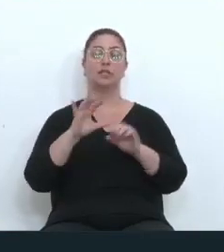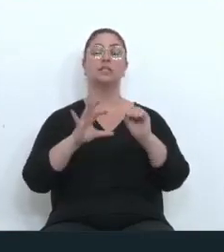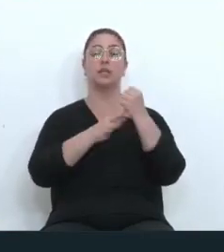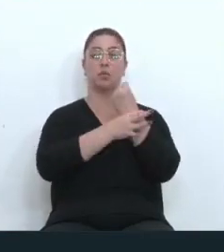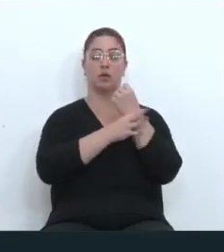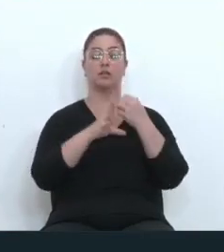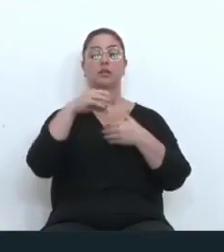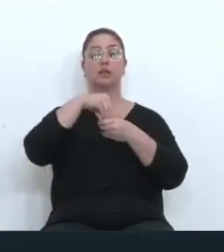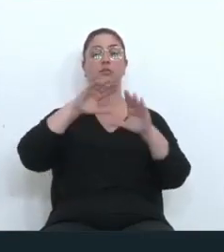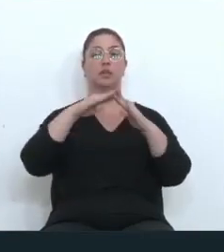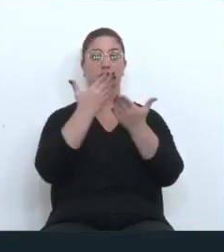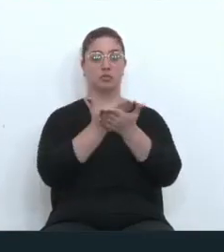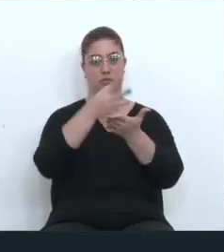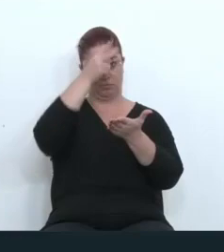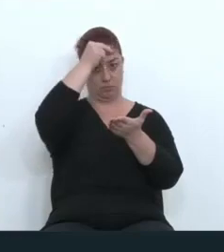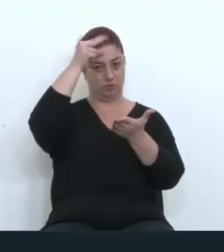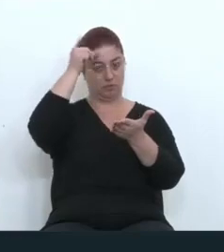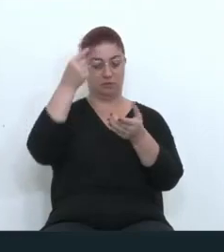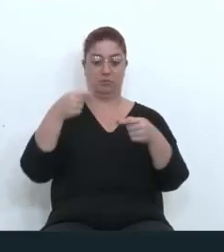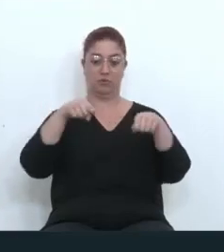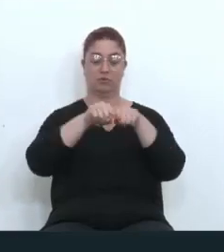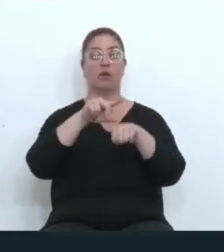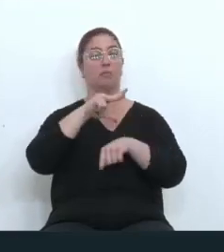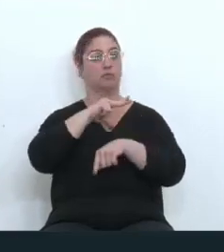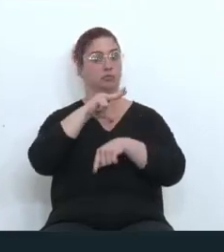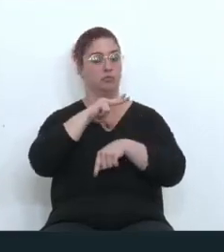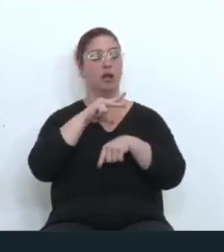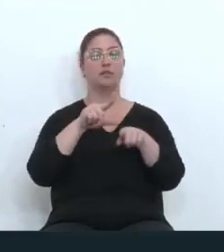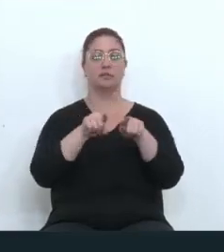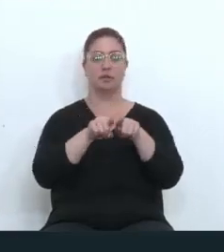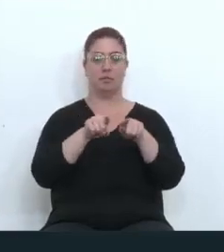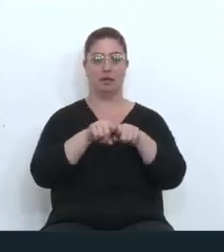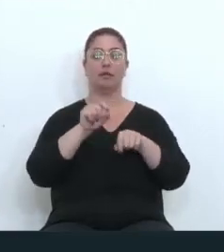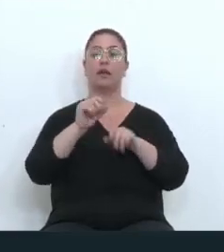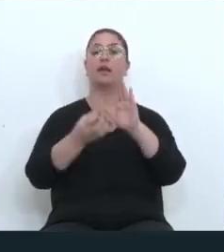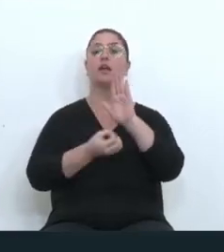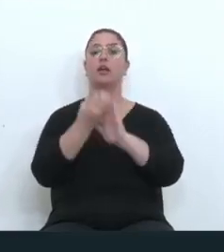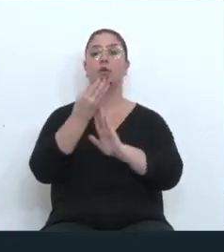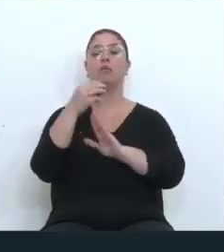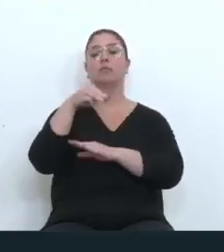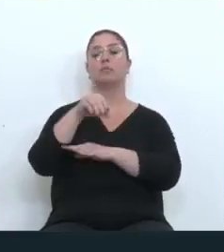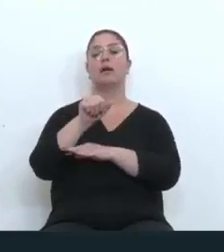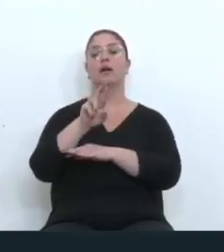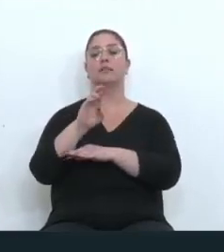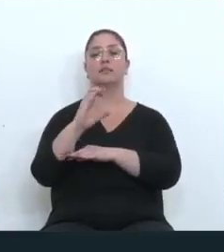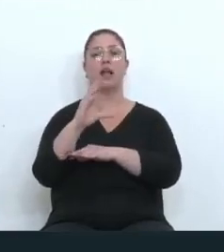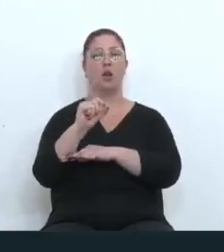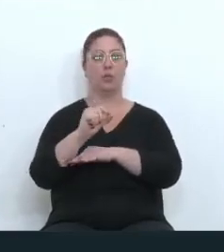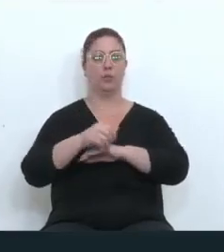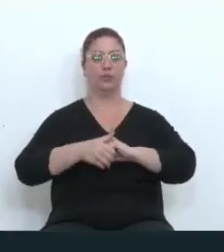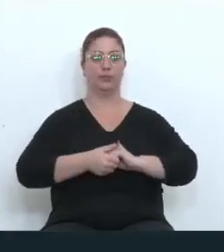municipais conveniadas ou particulares de Guarulhos autor Vereador Marcelo seminaldo